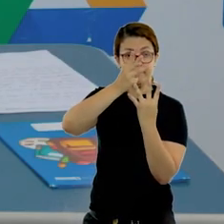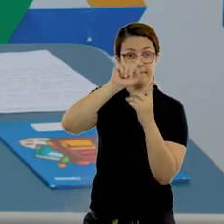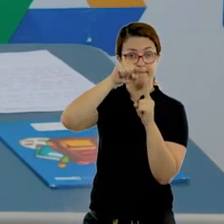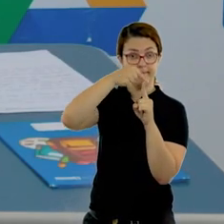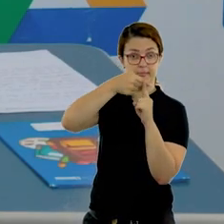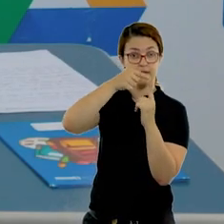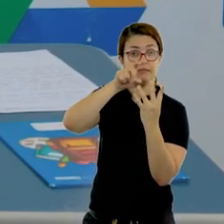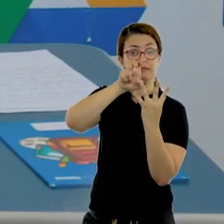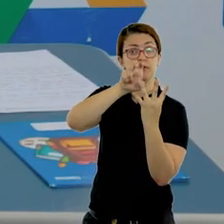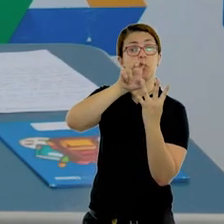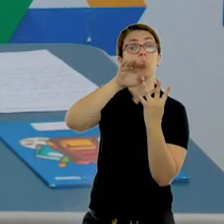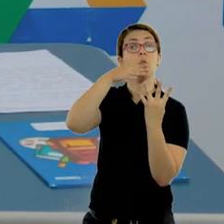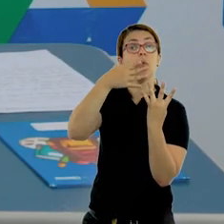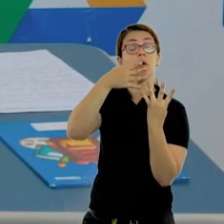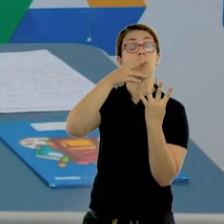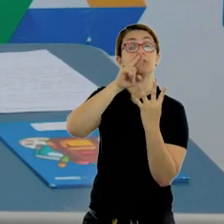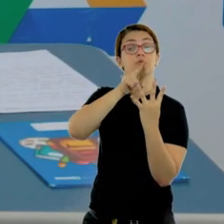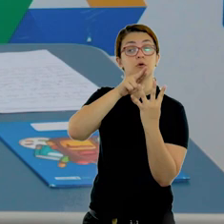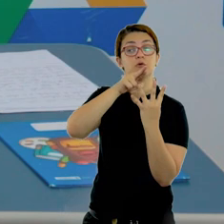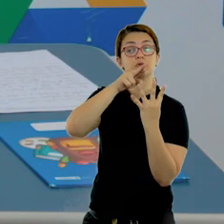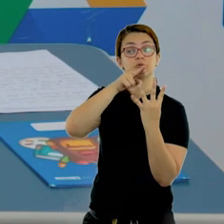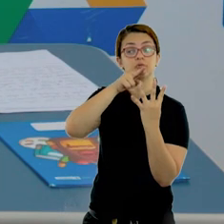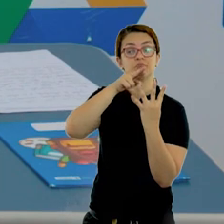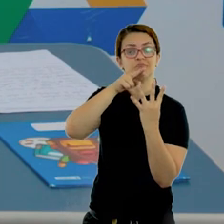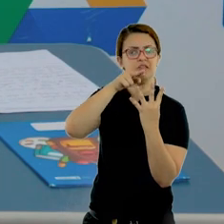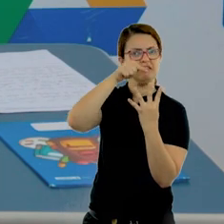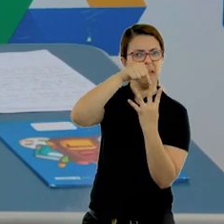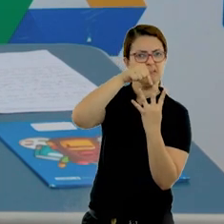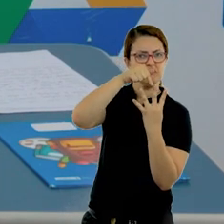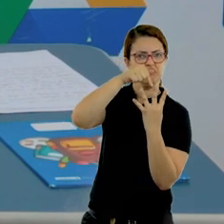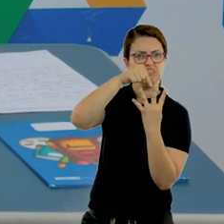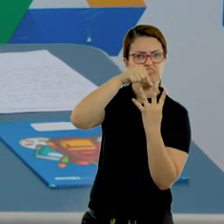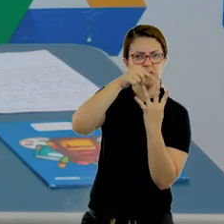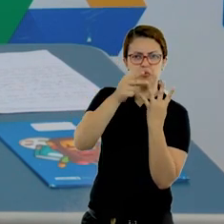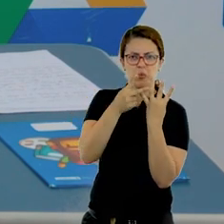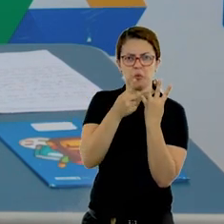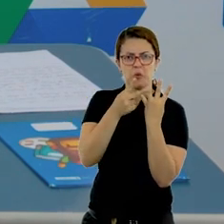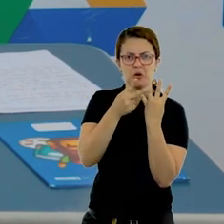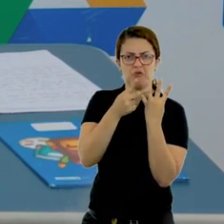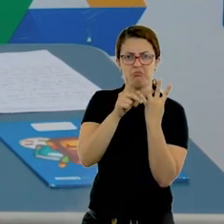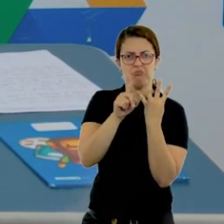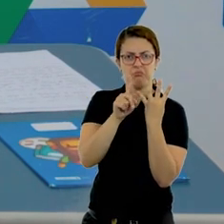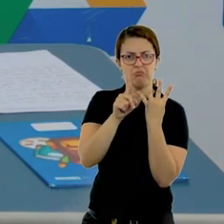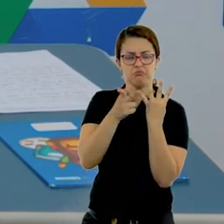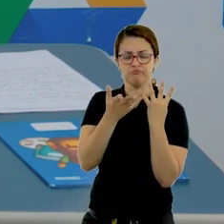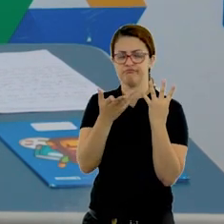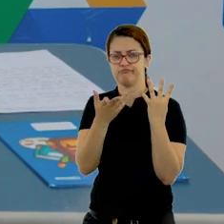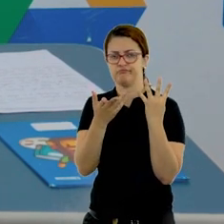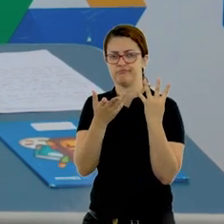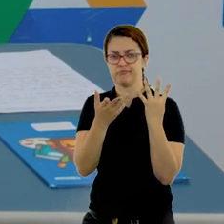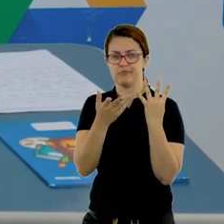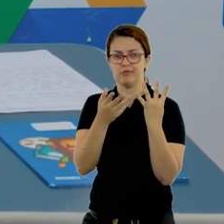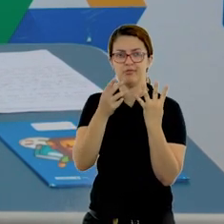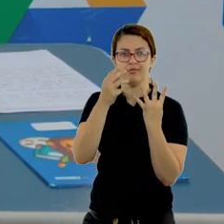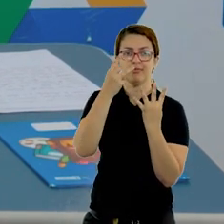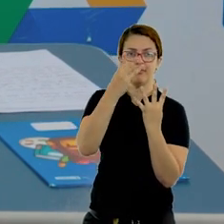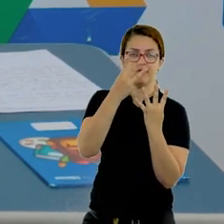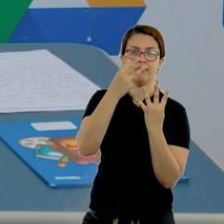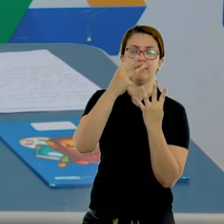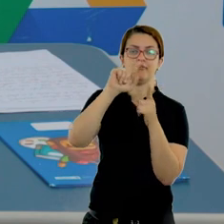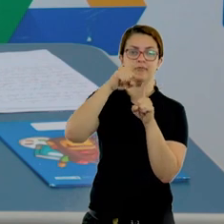Escolhi o número 3. 3 mais 5. Qual vai ser o resultado? É 7? Não. É 2? Também